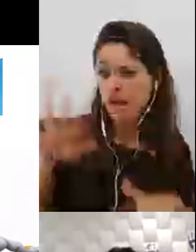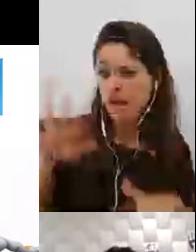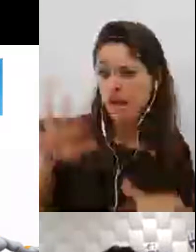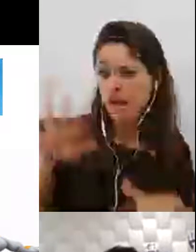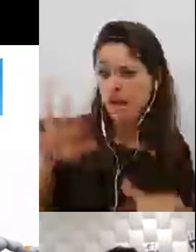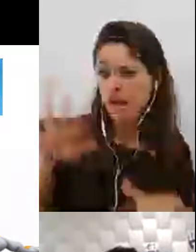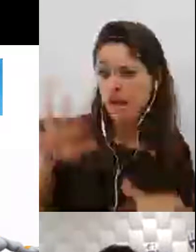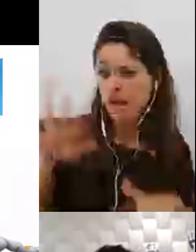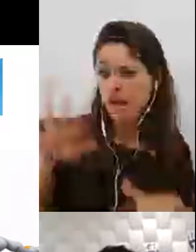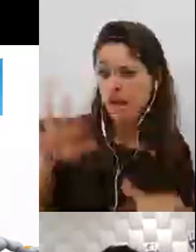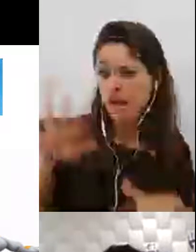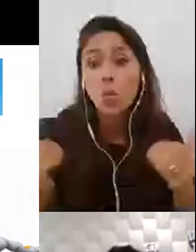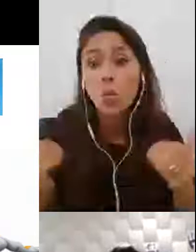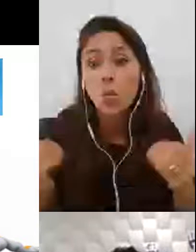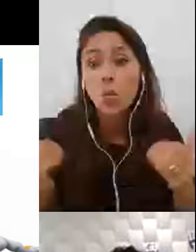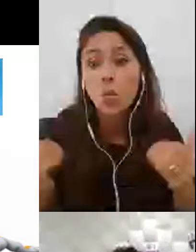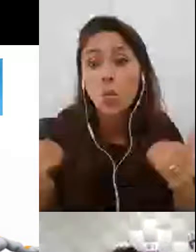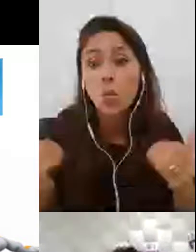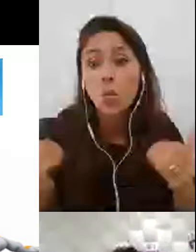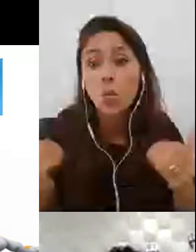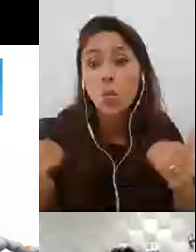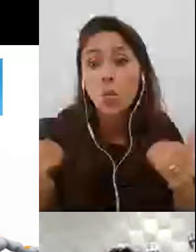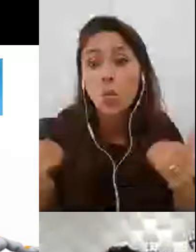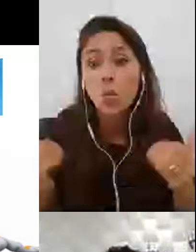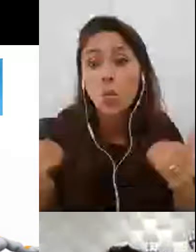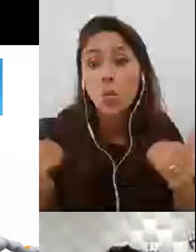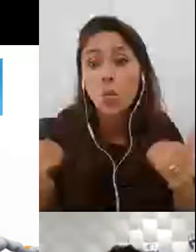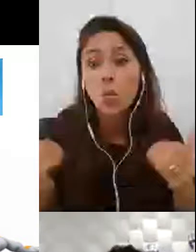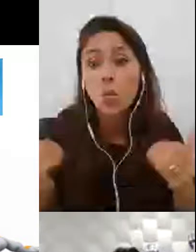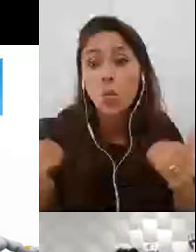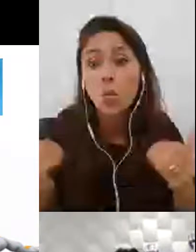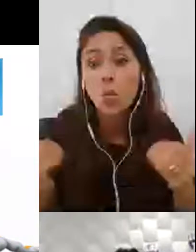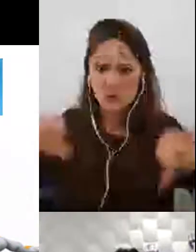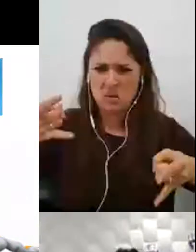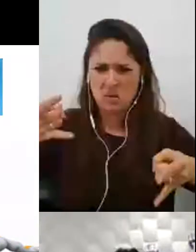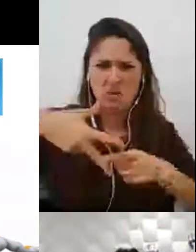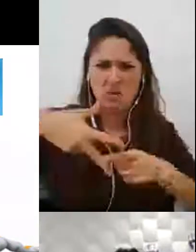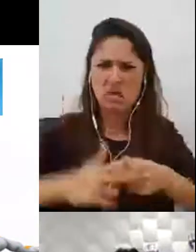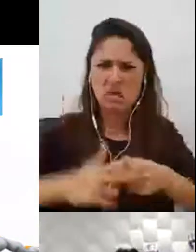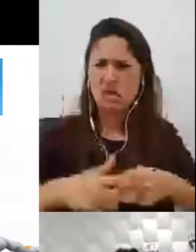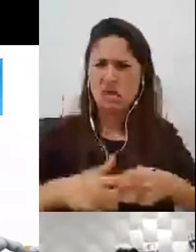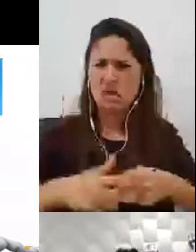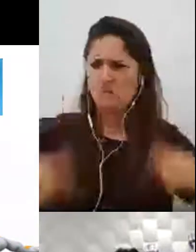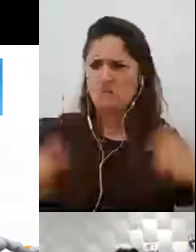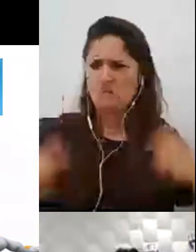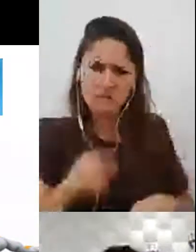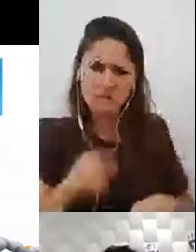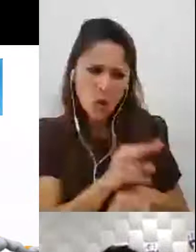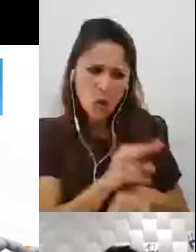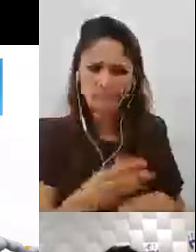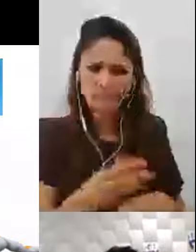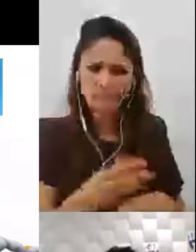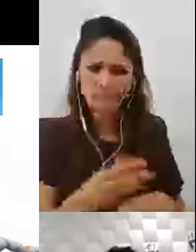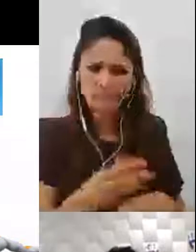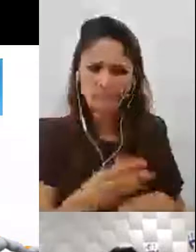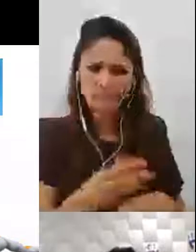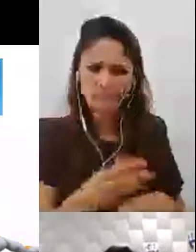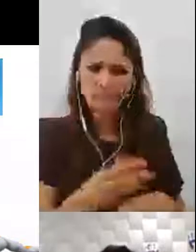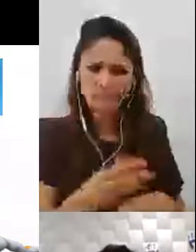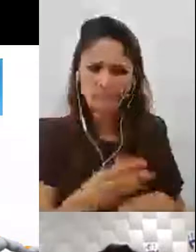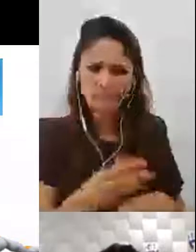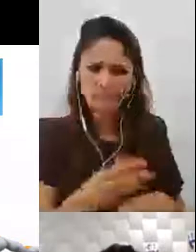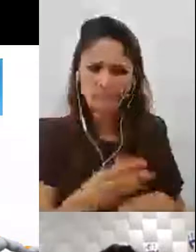dessa forma. O robô tem um problema de manutenção, vou ter que gerenciar esse conceito de manutenção,